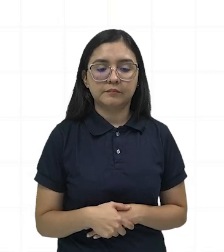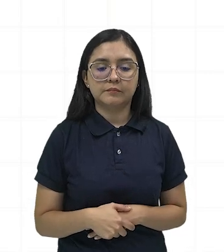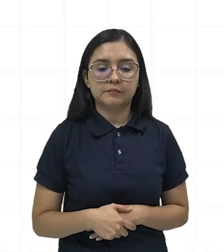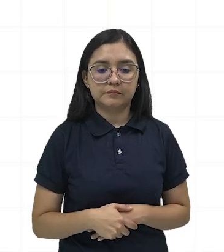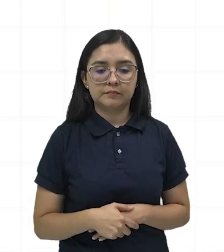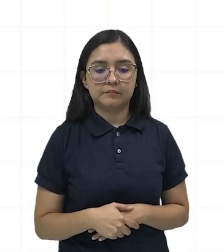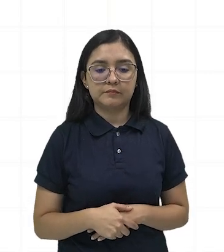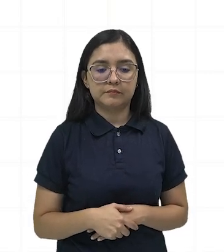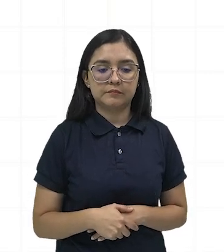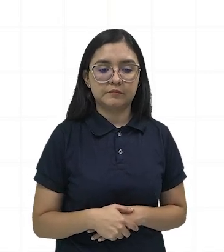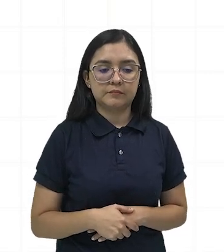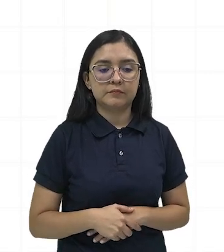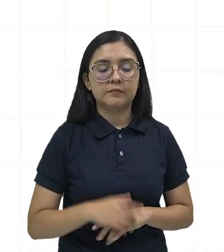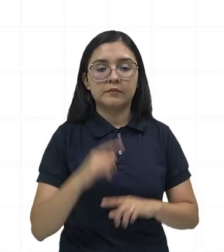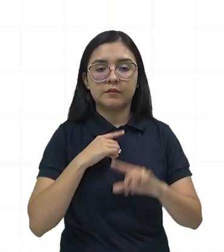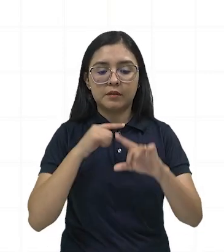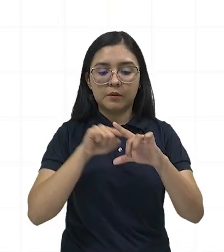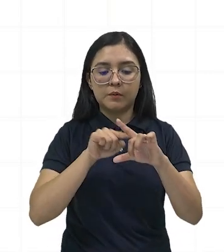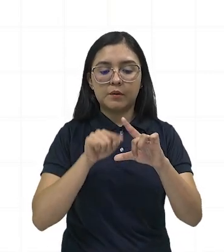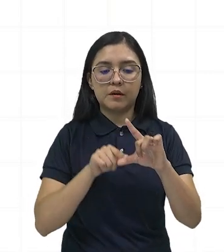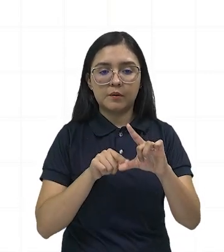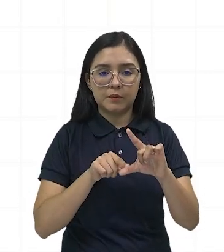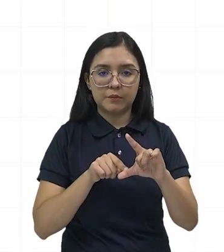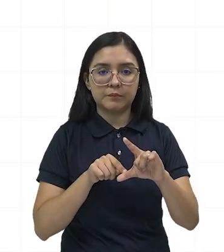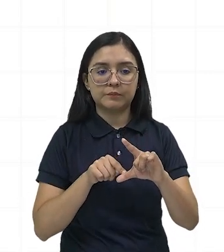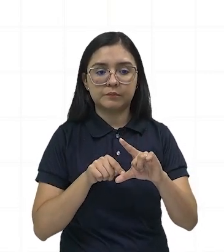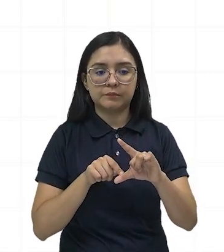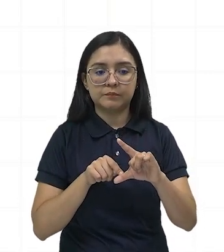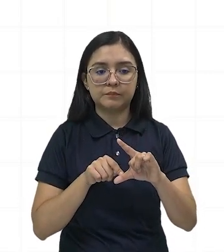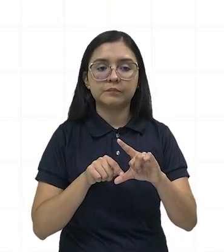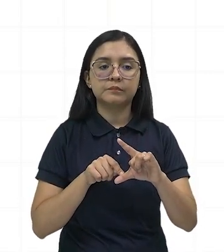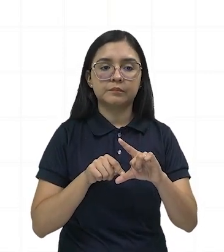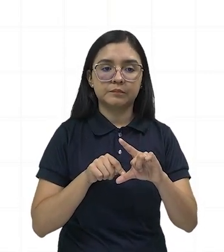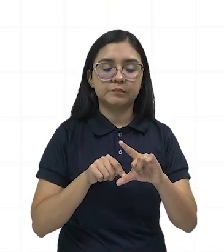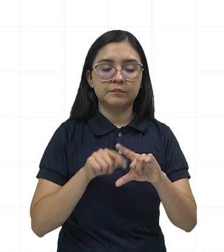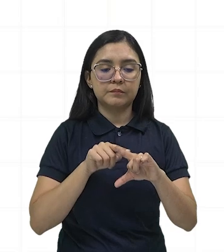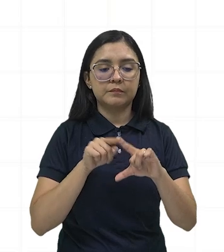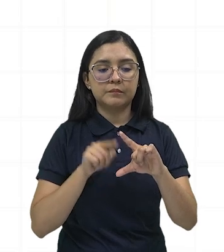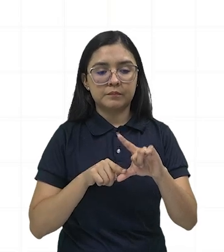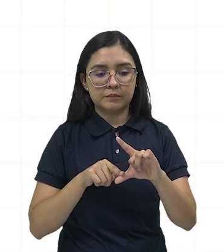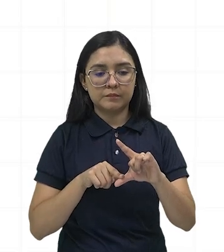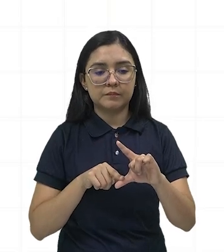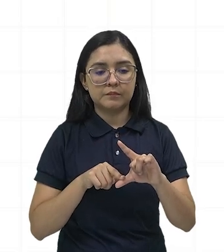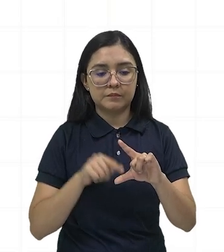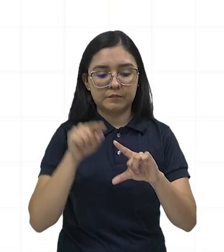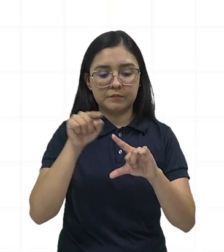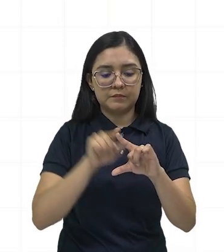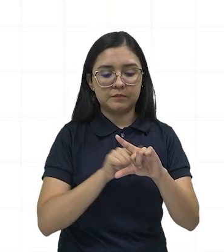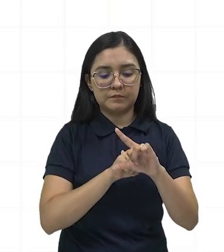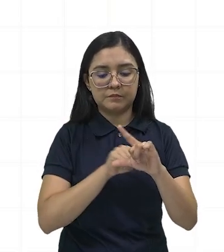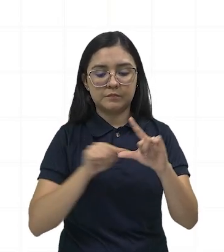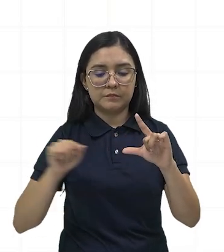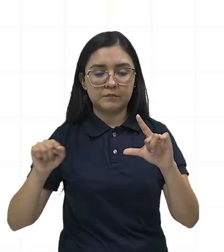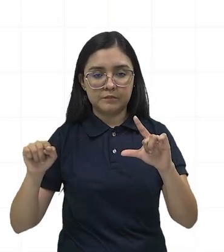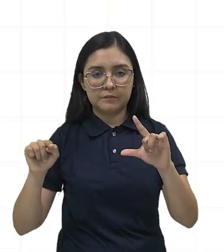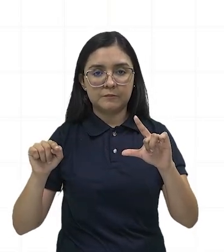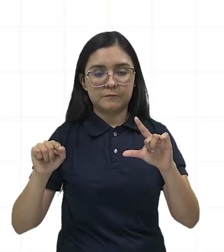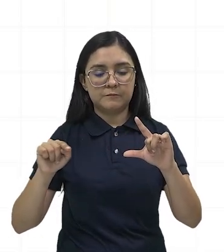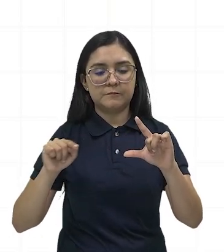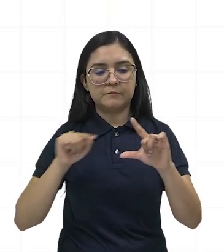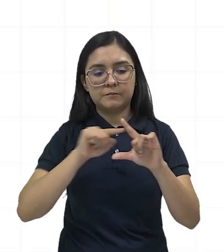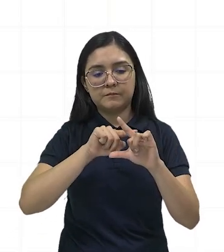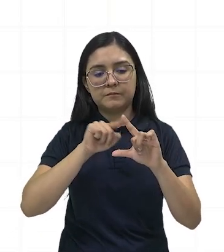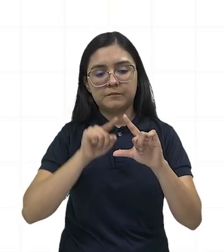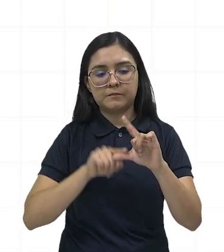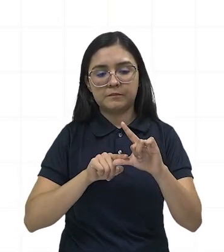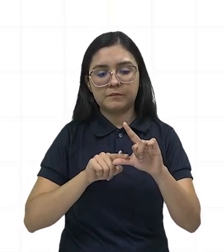Aí nós temos um ângulo formado entre os dois lados aqui, que nós temos as medidas, ó.